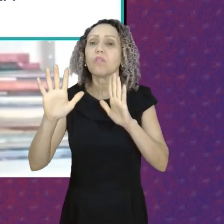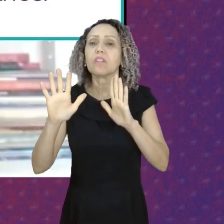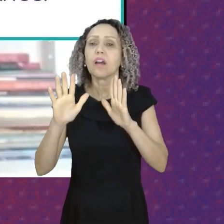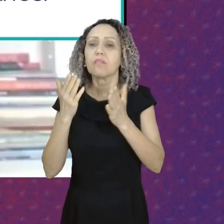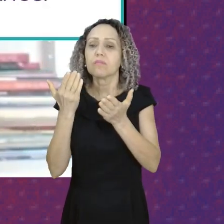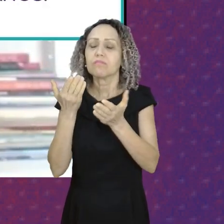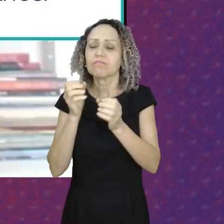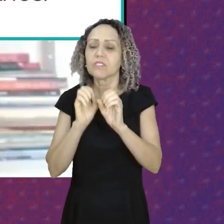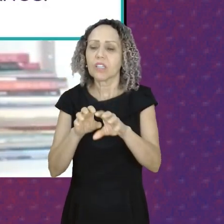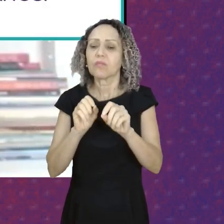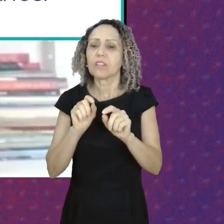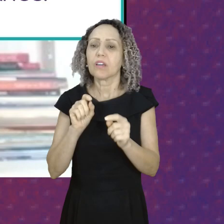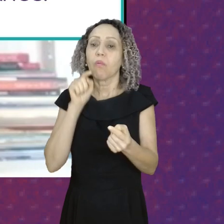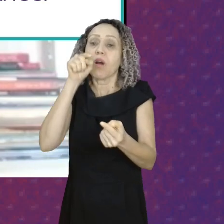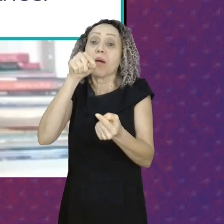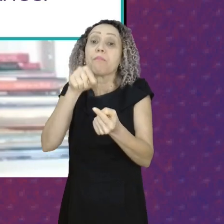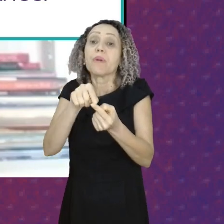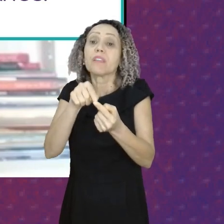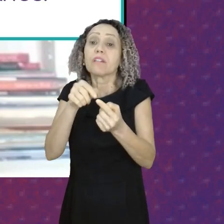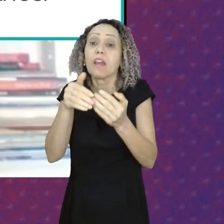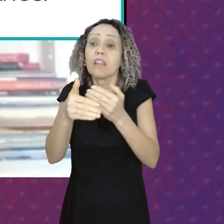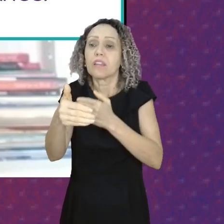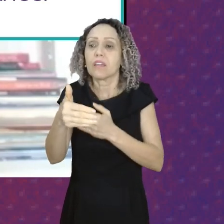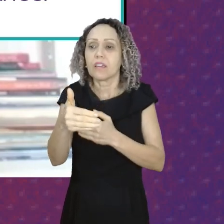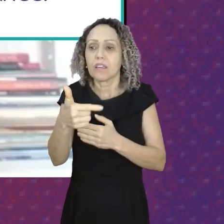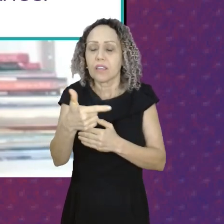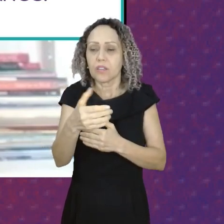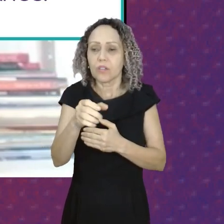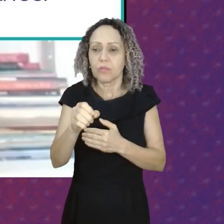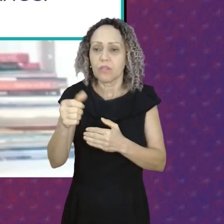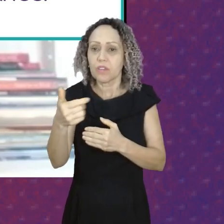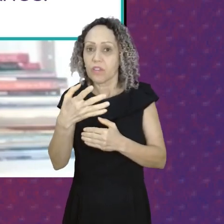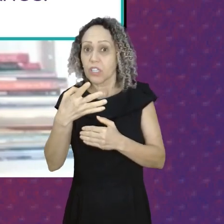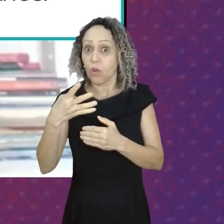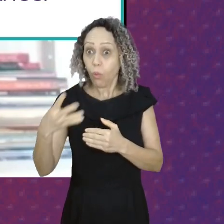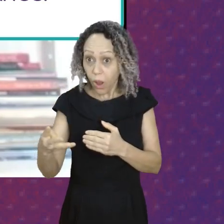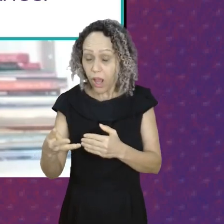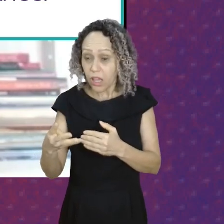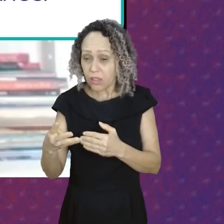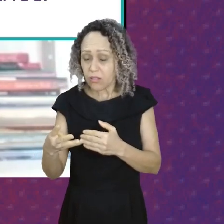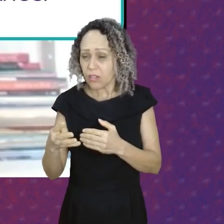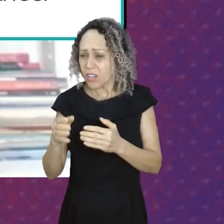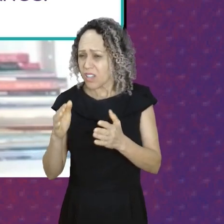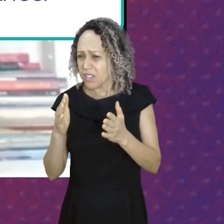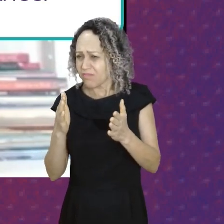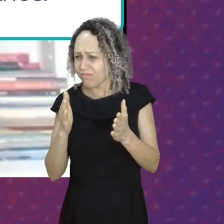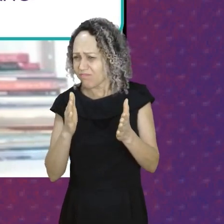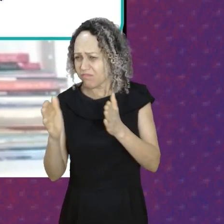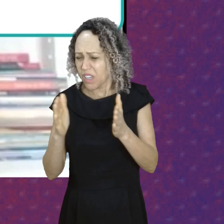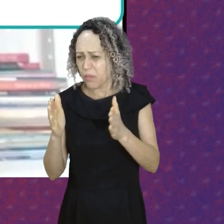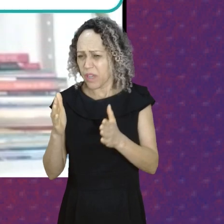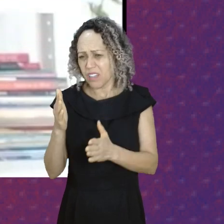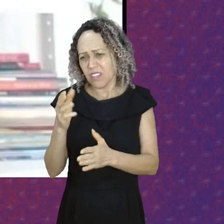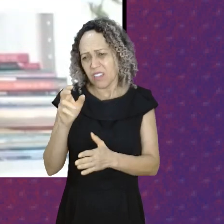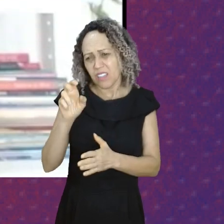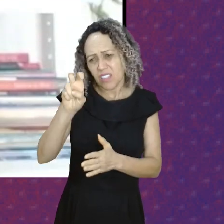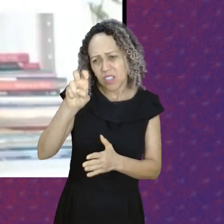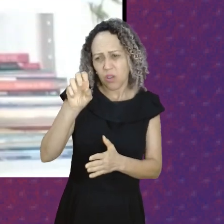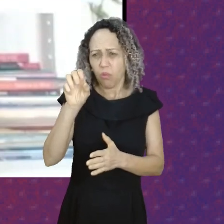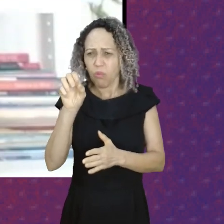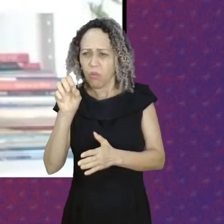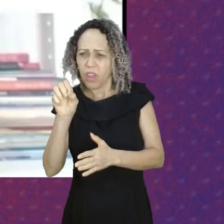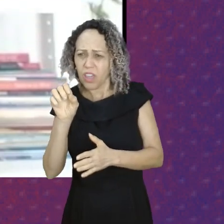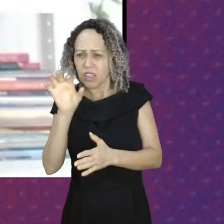de atender, no mínimo, 50% das crianças de 0 a 3 anos. Nós atendemos até